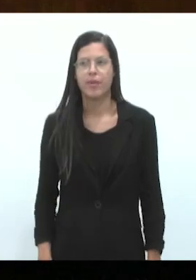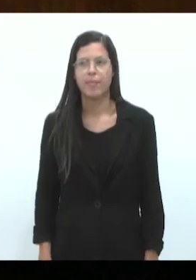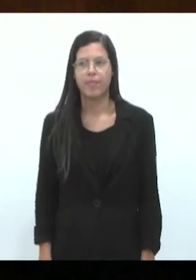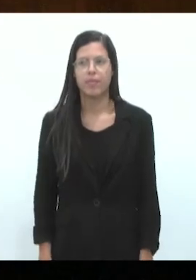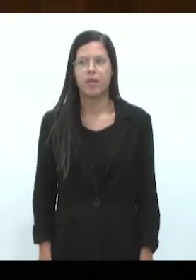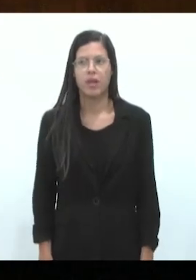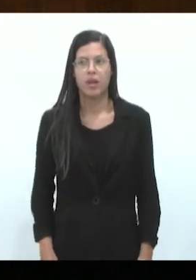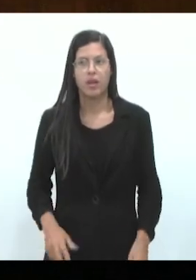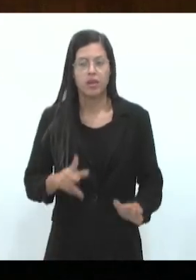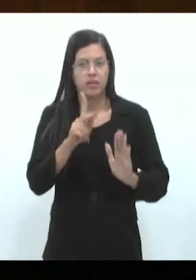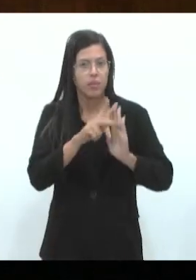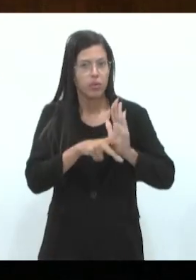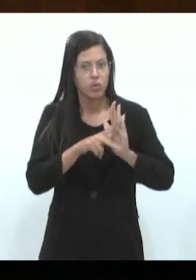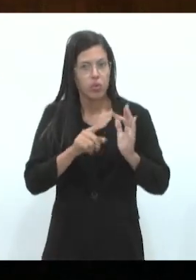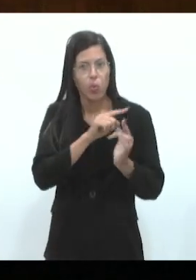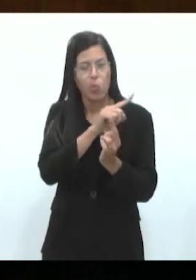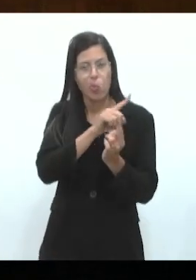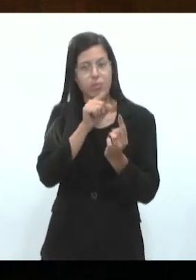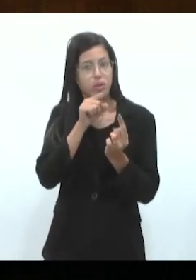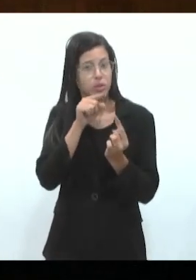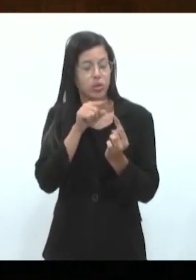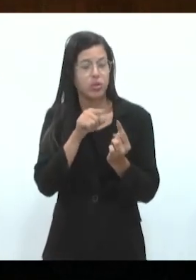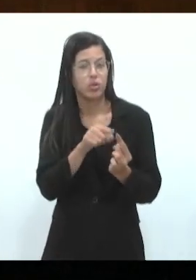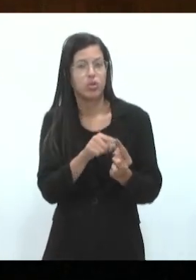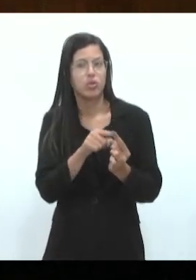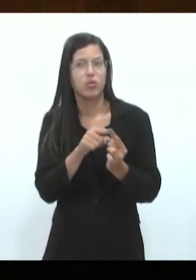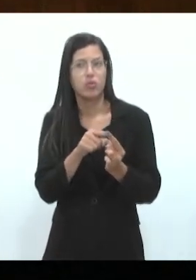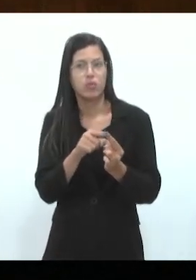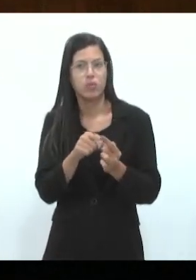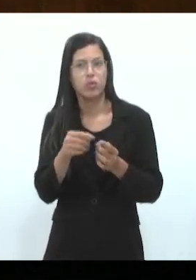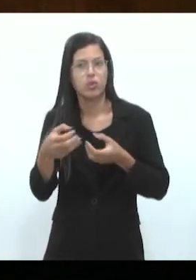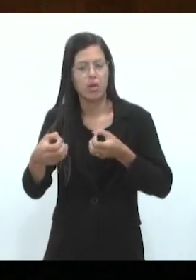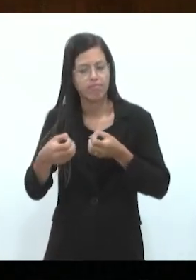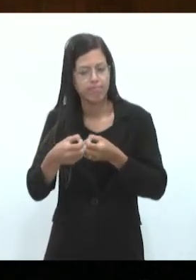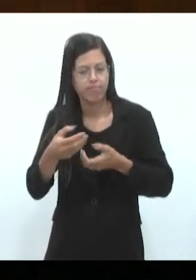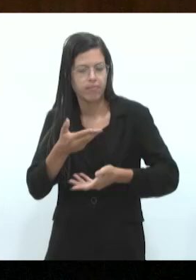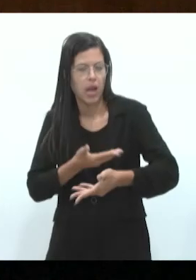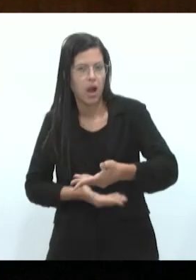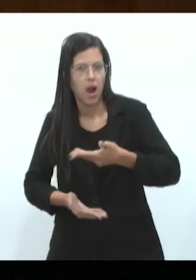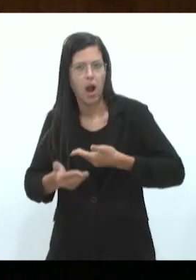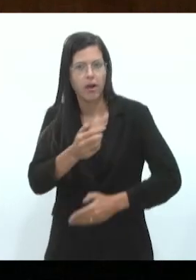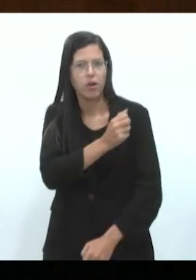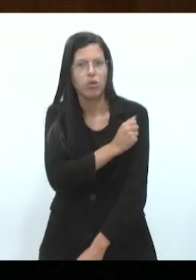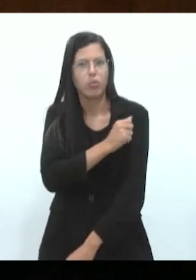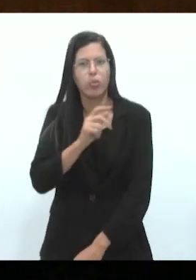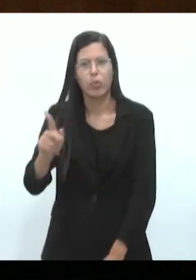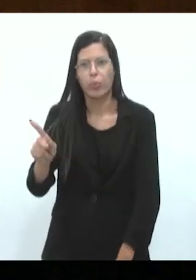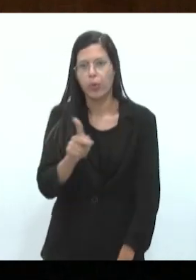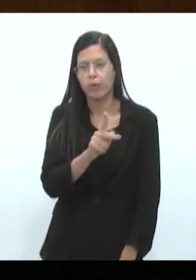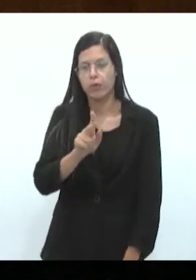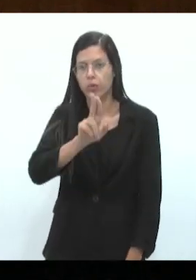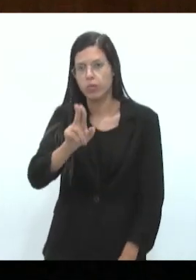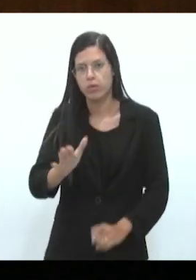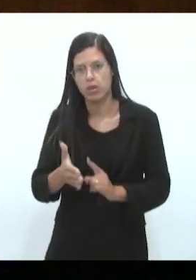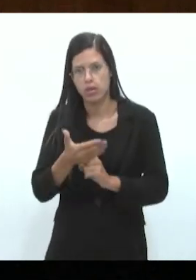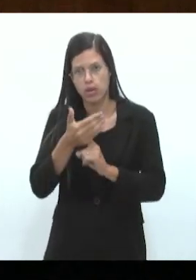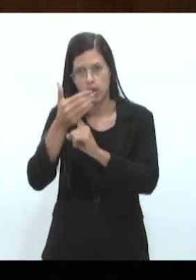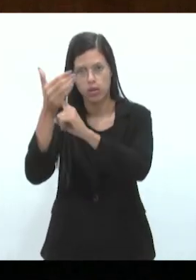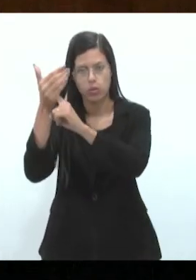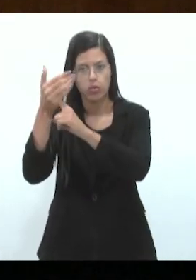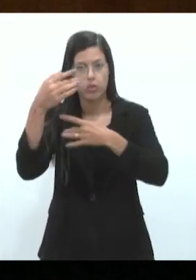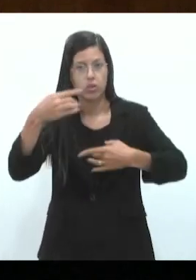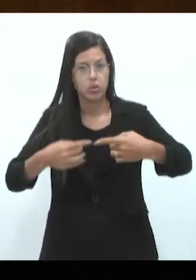na realidade, de aproximar cada vez mais o aluno, o professor, usando a tecnologia e discutindo dentro da